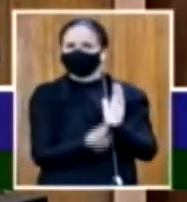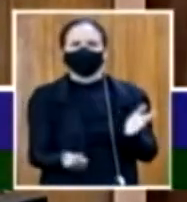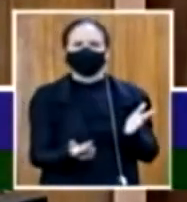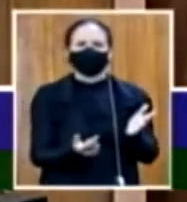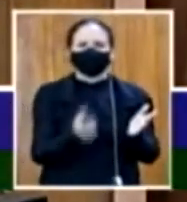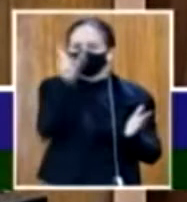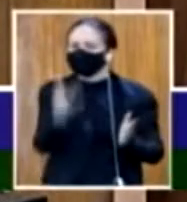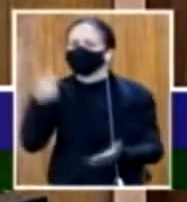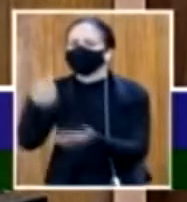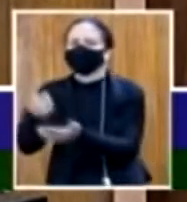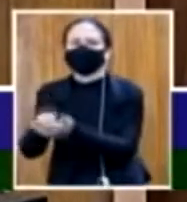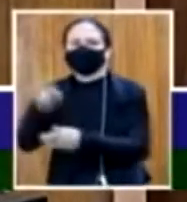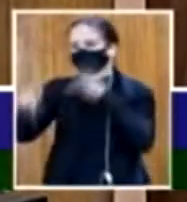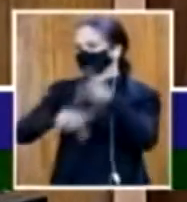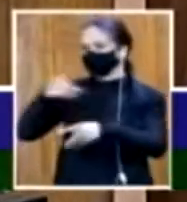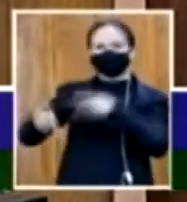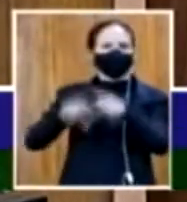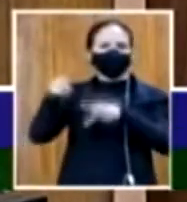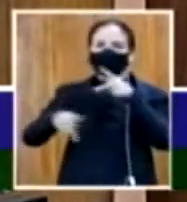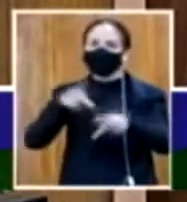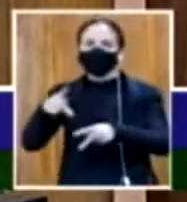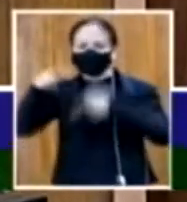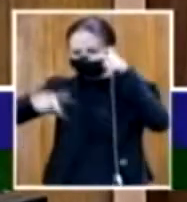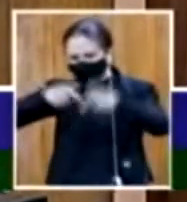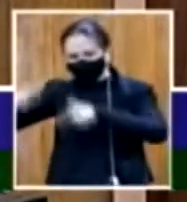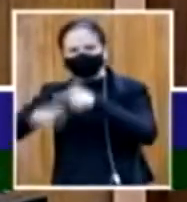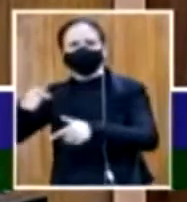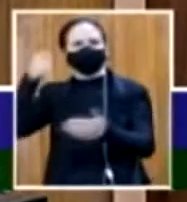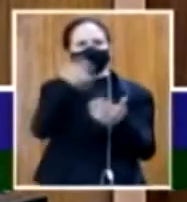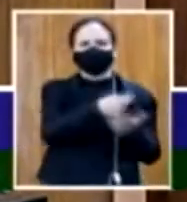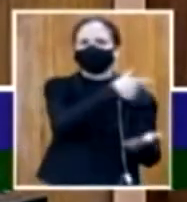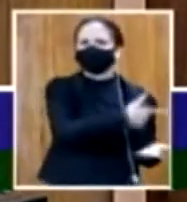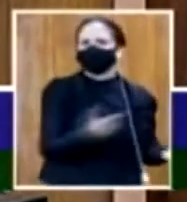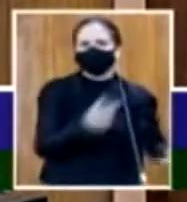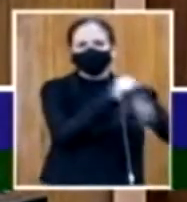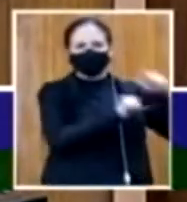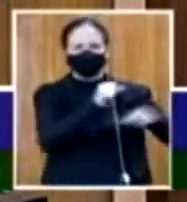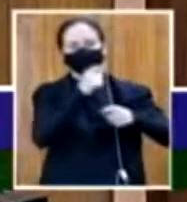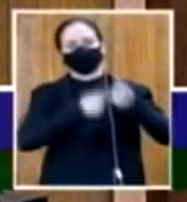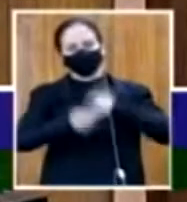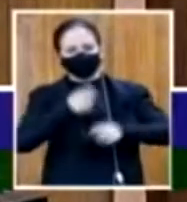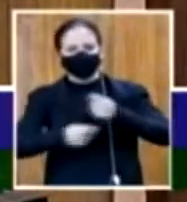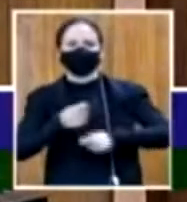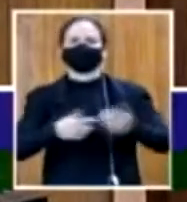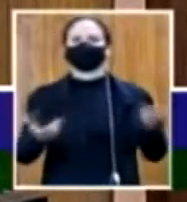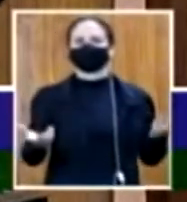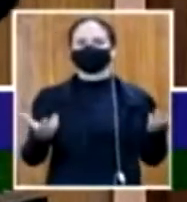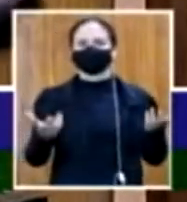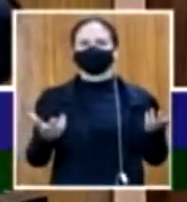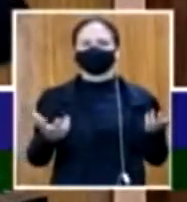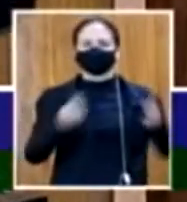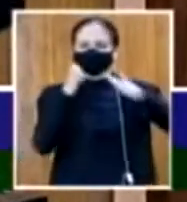povo. O prestador de serviço, ele vai repassar esse custo. O comerciante,